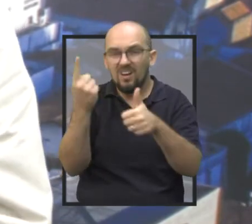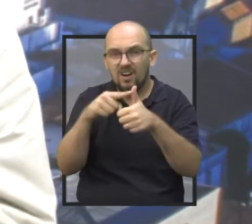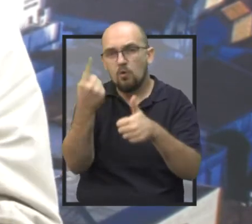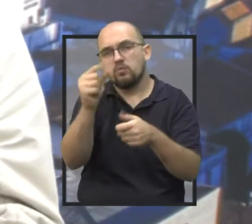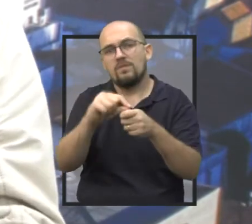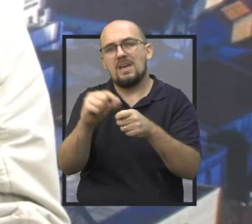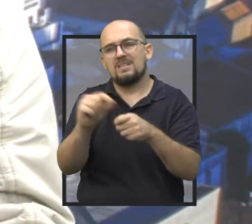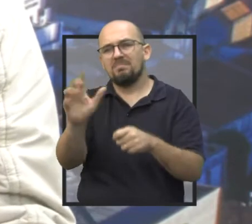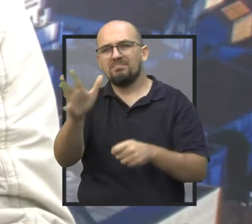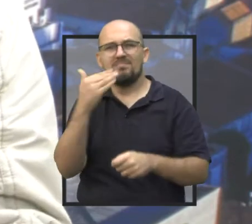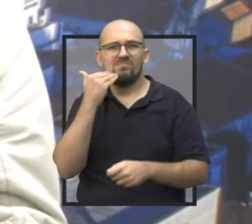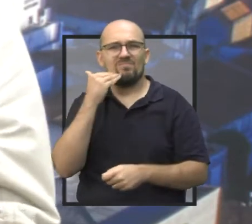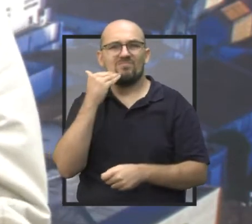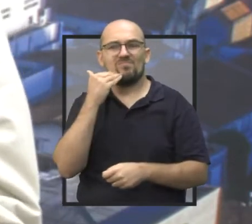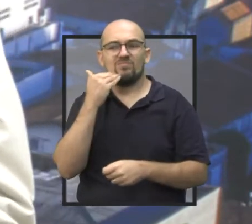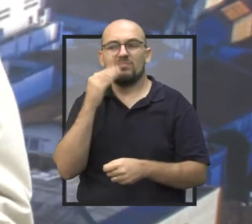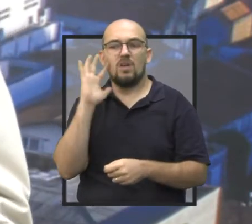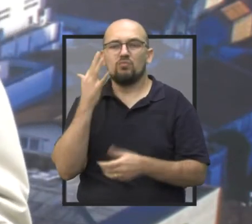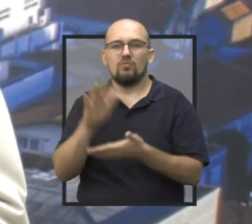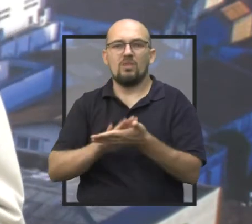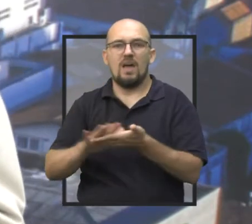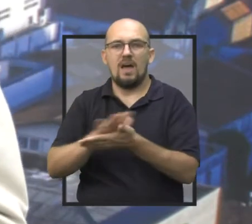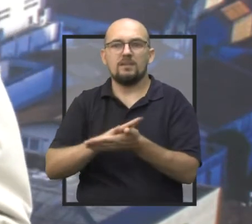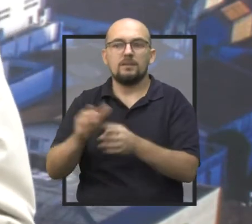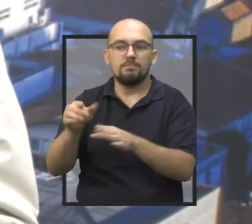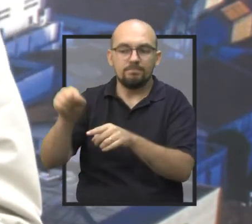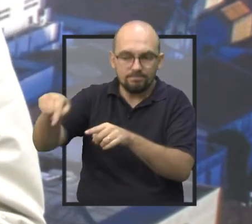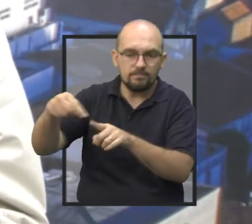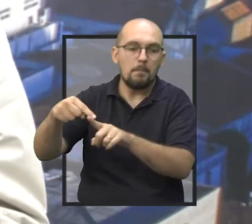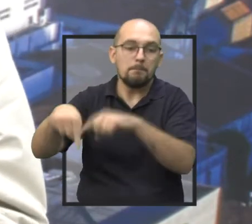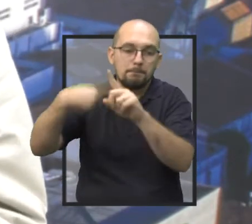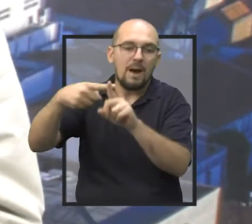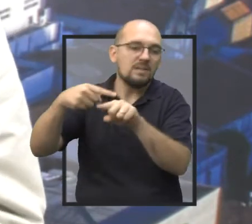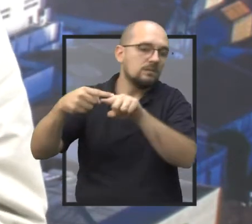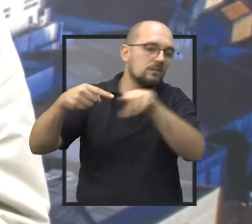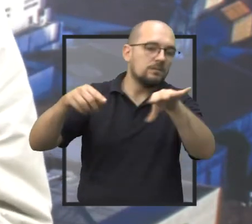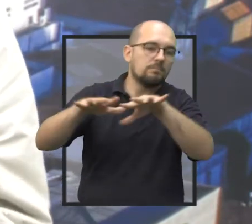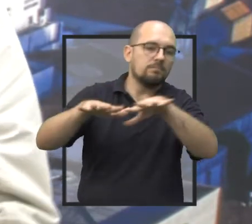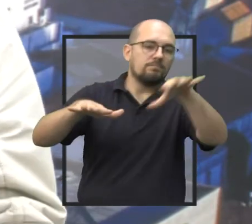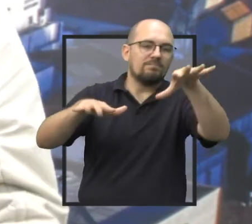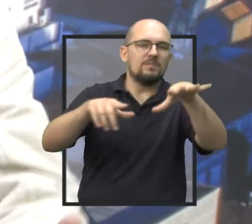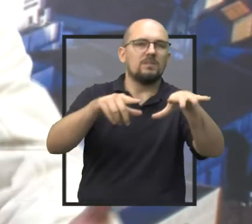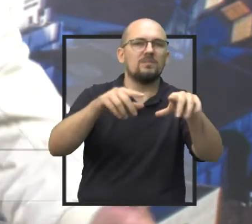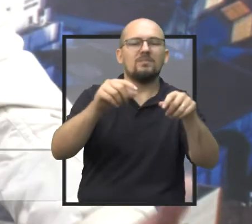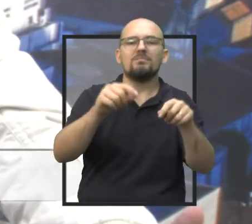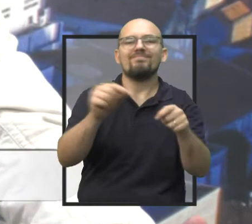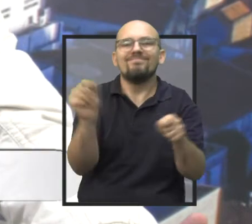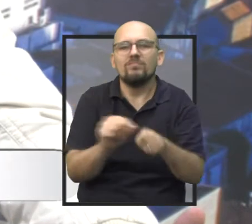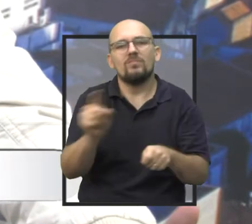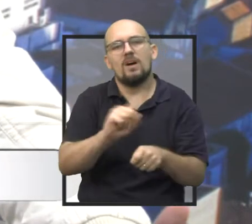Para resolver totalmente o que fizeram, vai ter que fazer outro mais para cima desse. Então, é difícil.